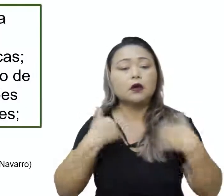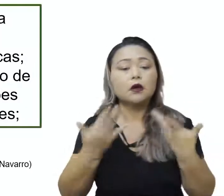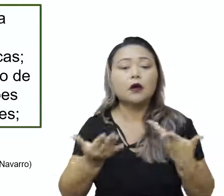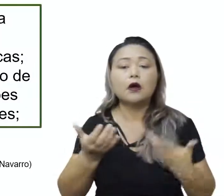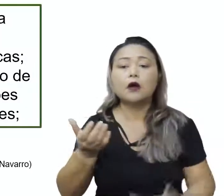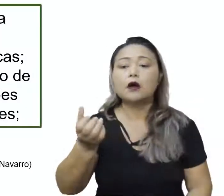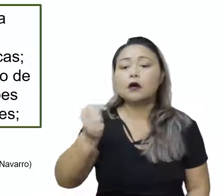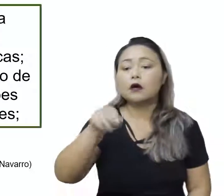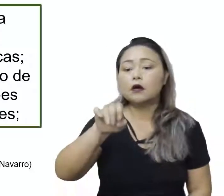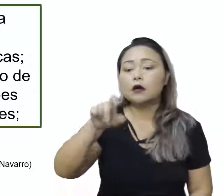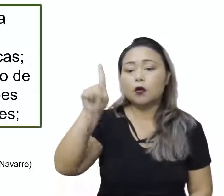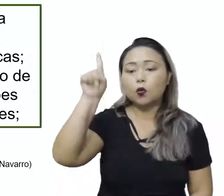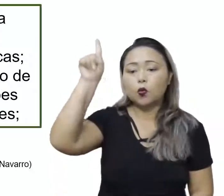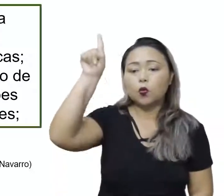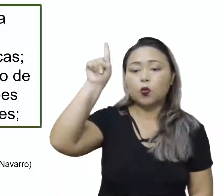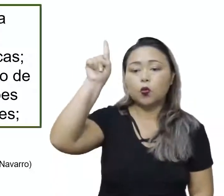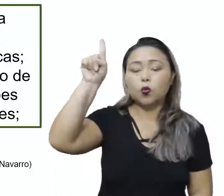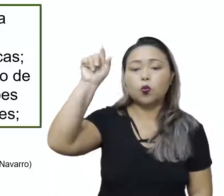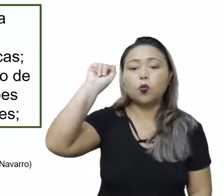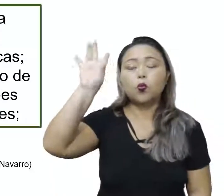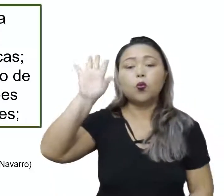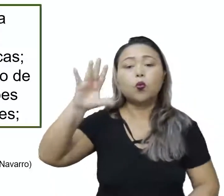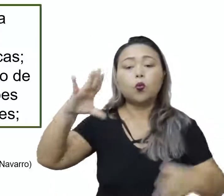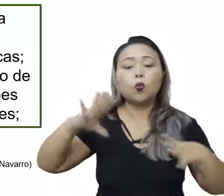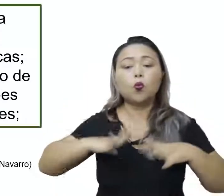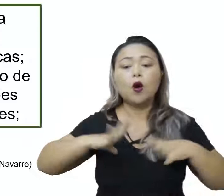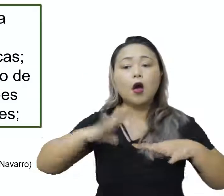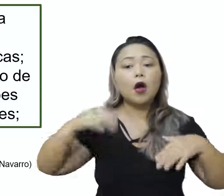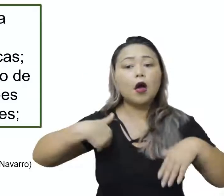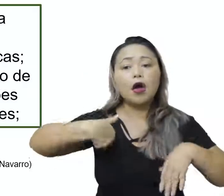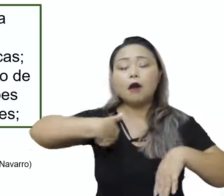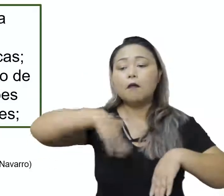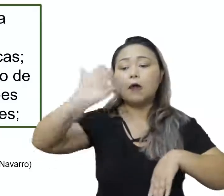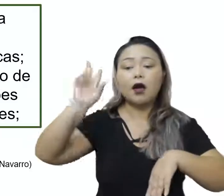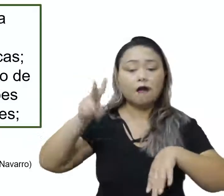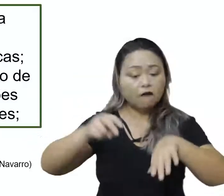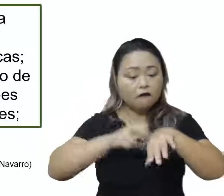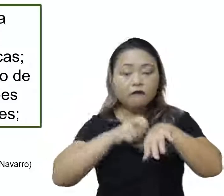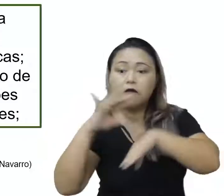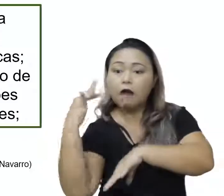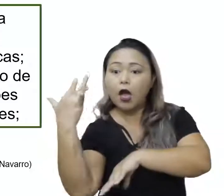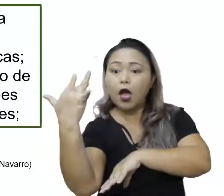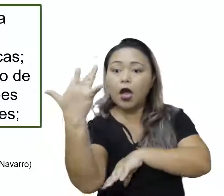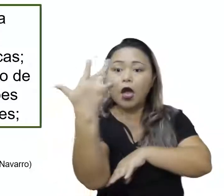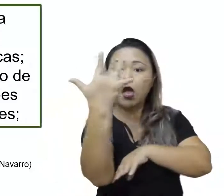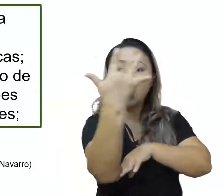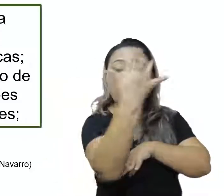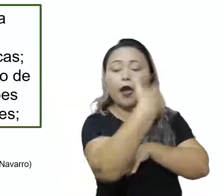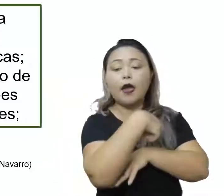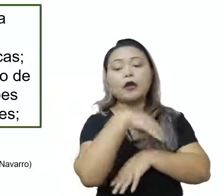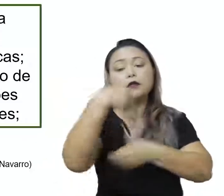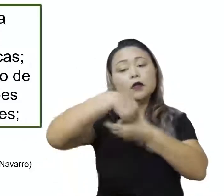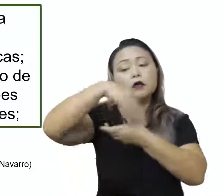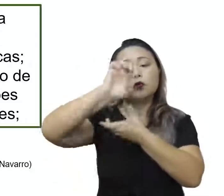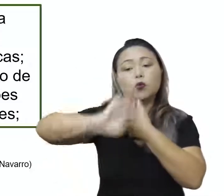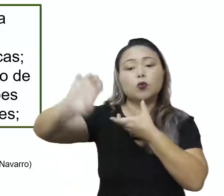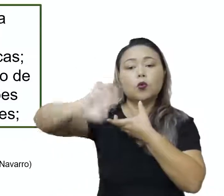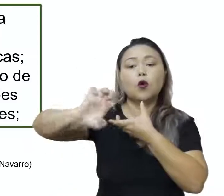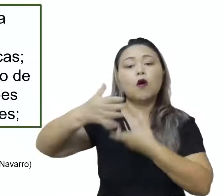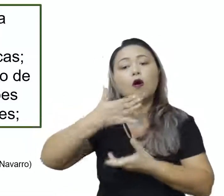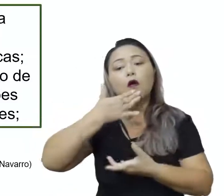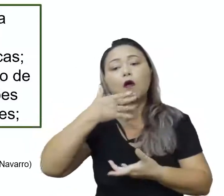Suécia. A Suécia é a cidade mais verde da Europa. Ok? Tem a melhor